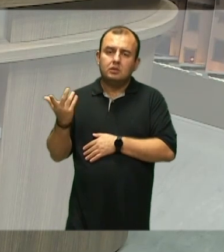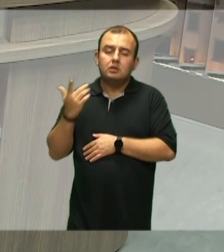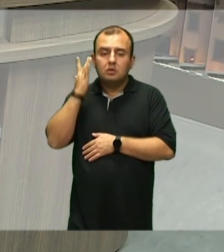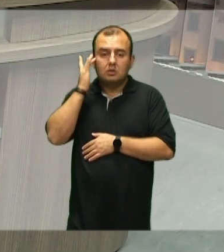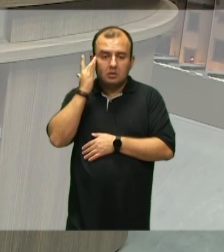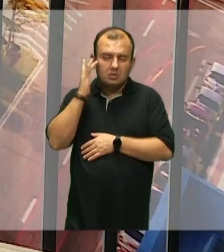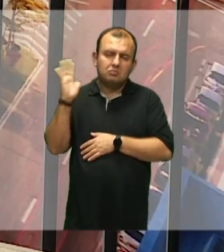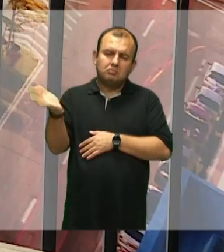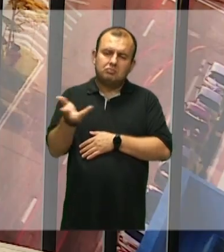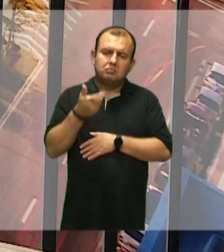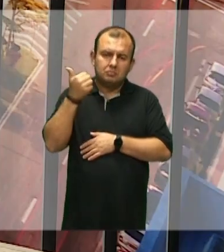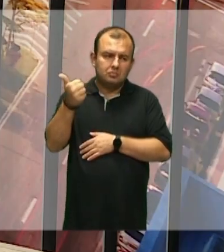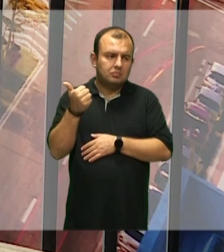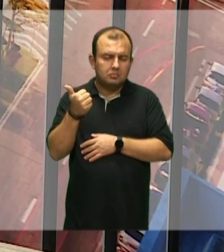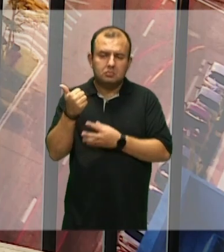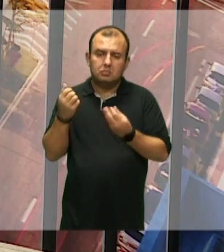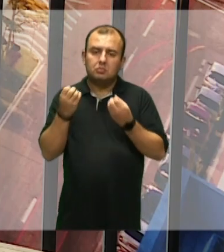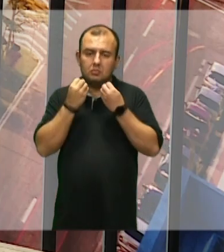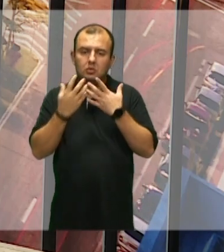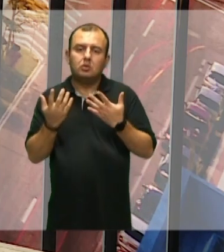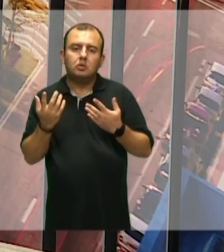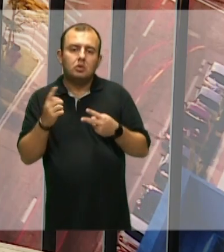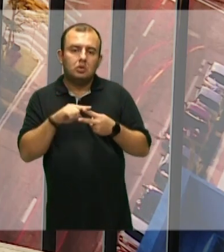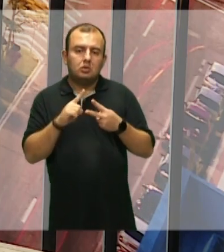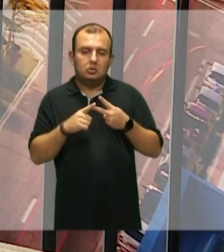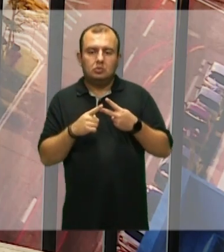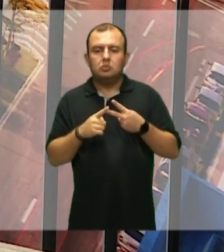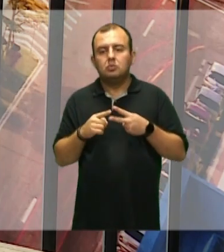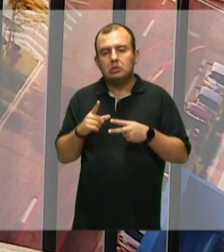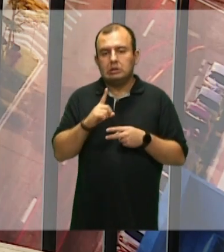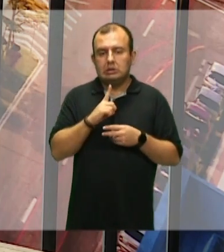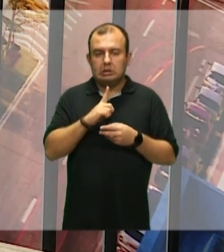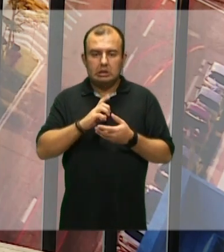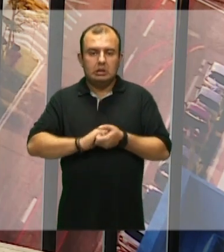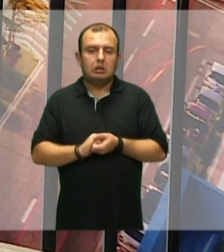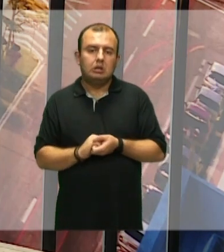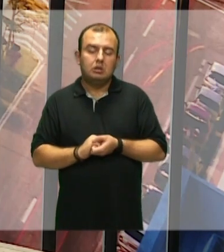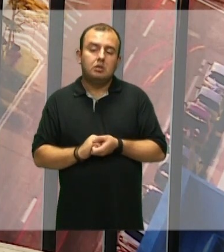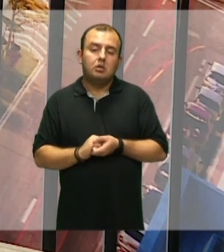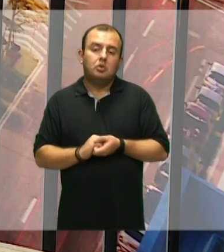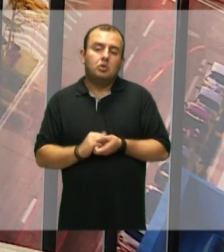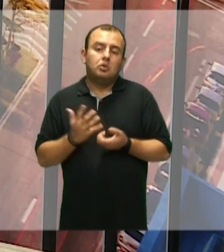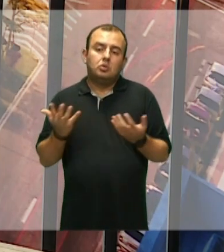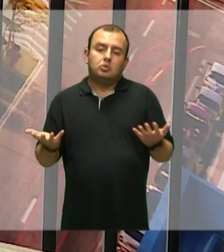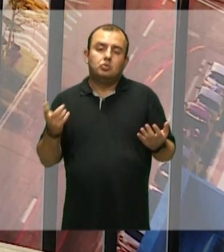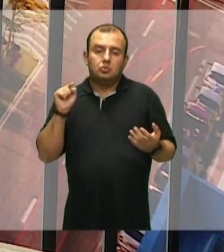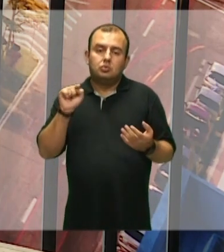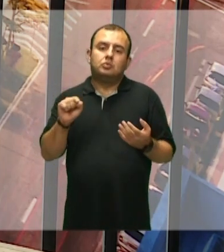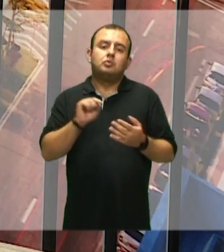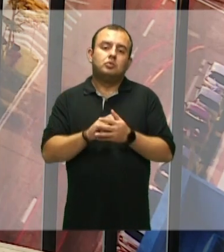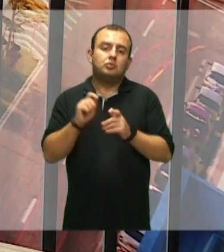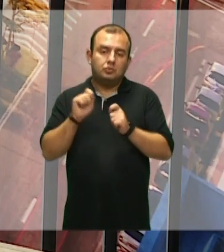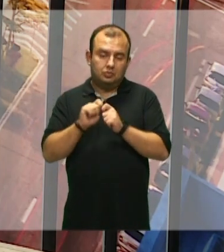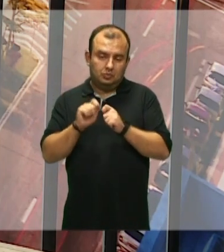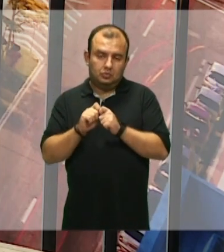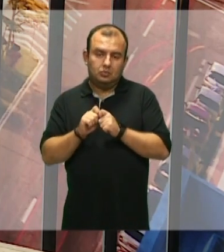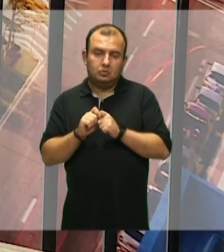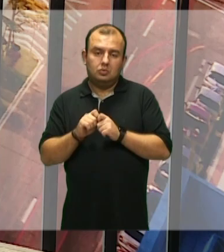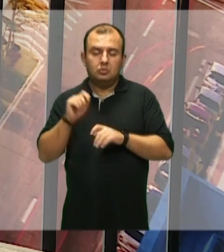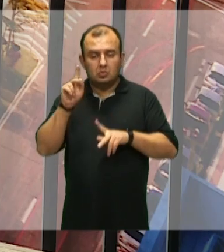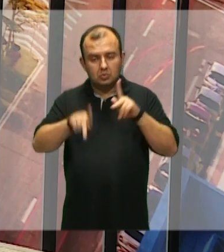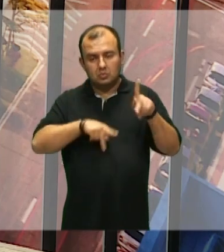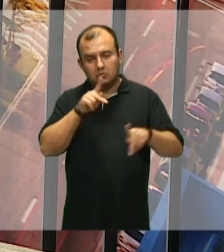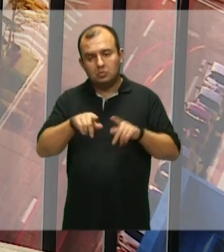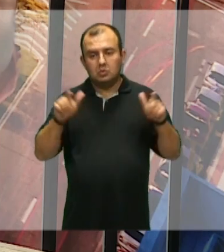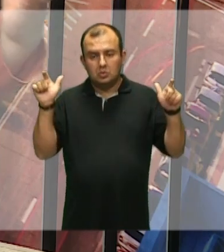um ganho muito grande nas duas questões, né? Sim. Quando você faz para um público